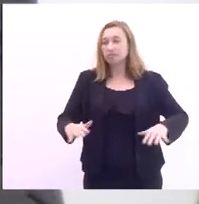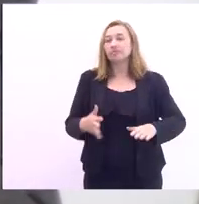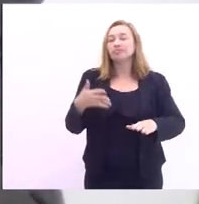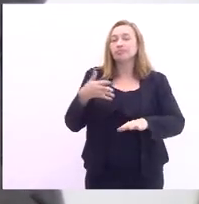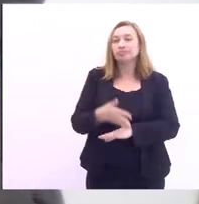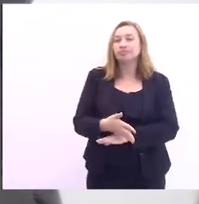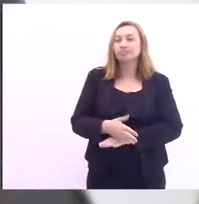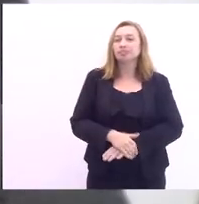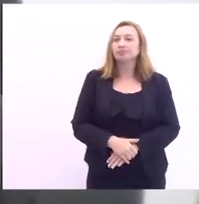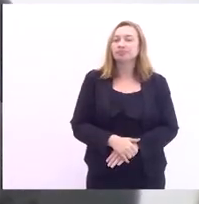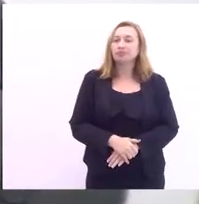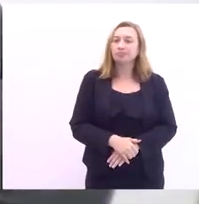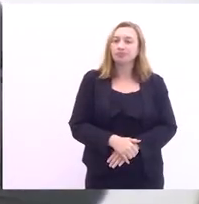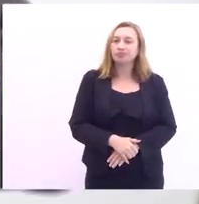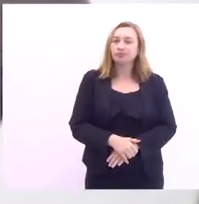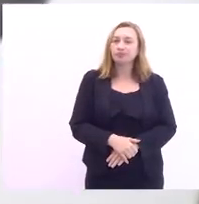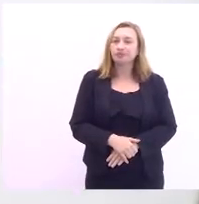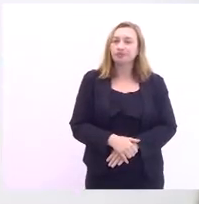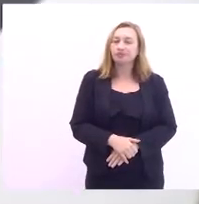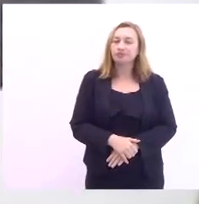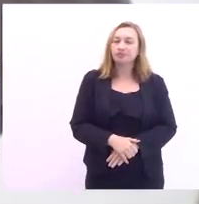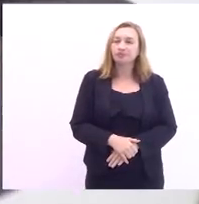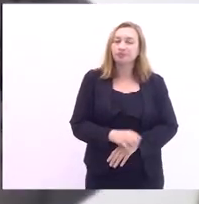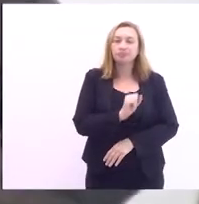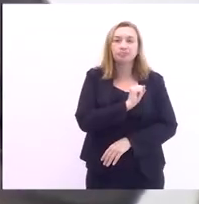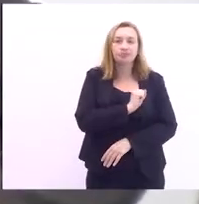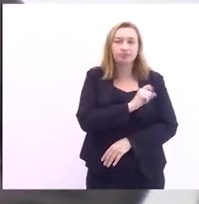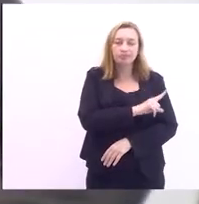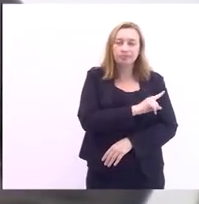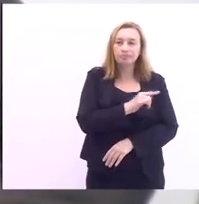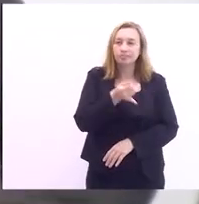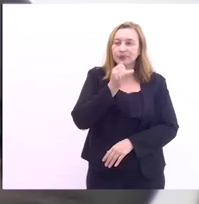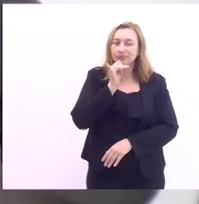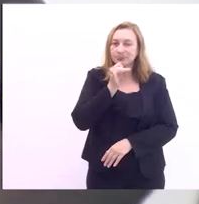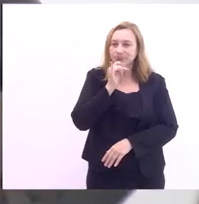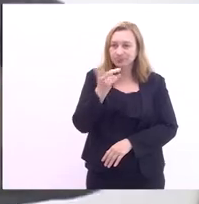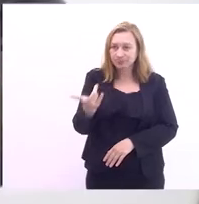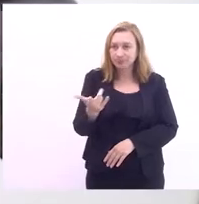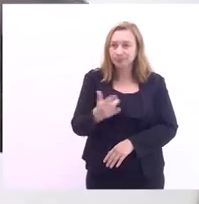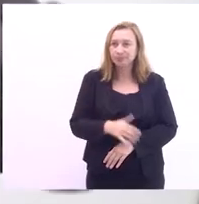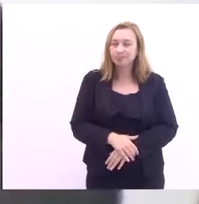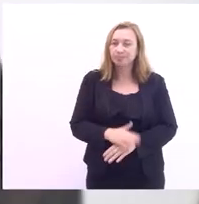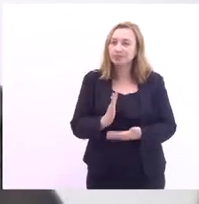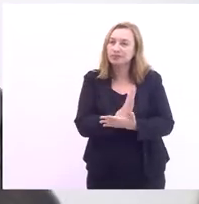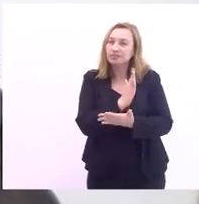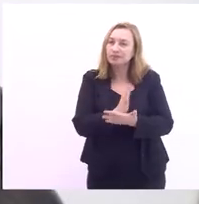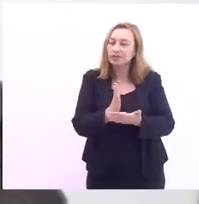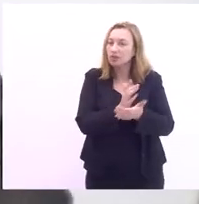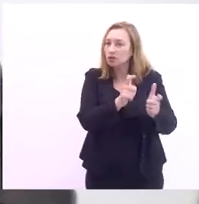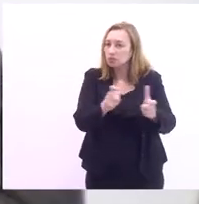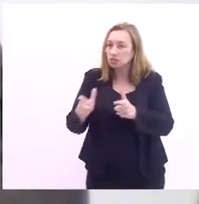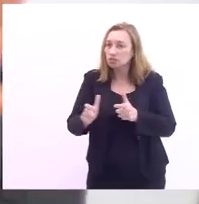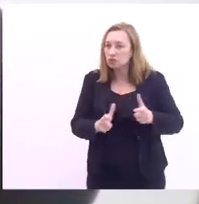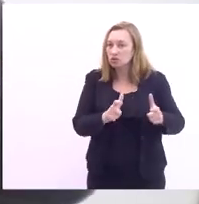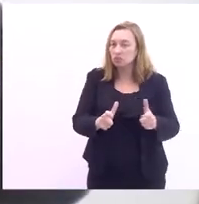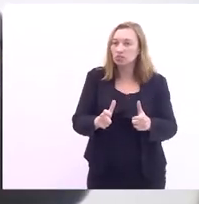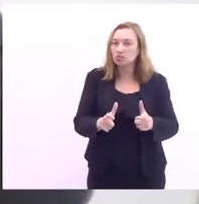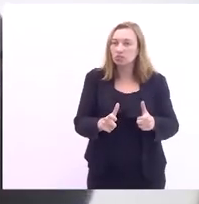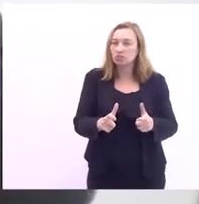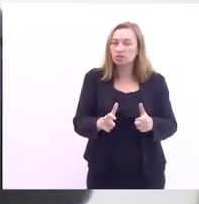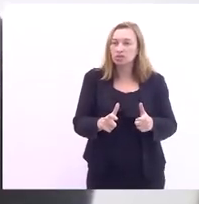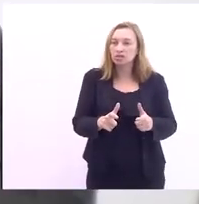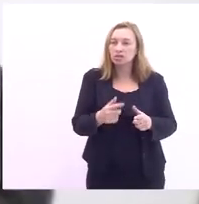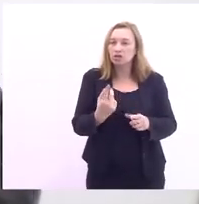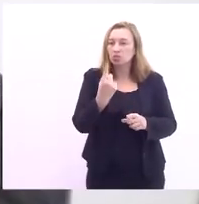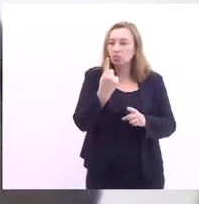a ponto, em São Gonçalo, por exemplo, de pegar algumas residências, a residência ficou a